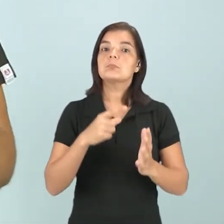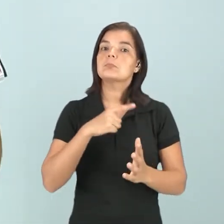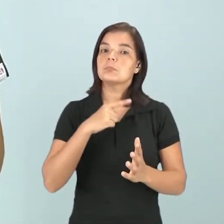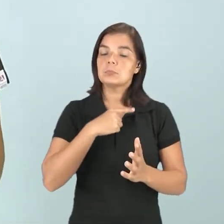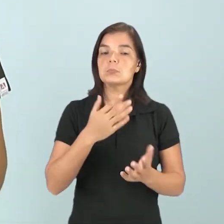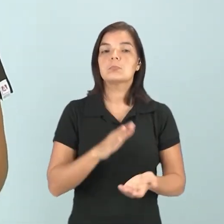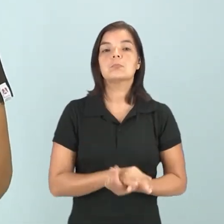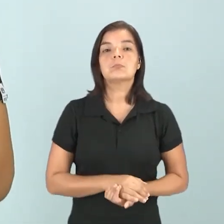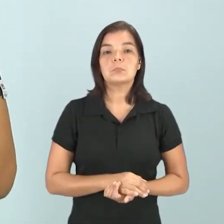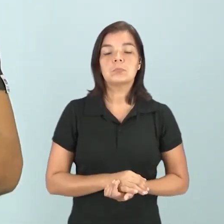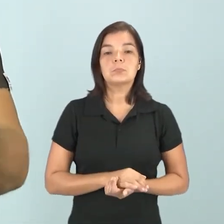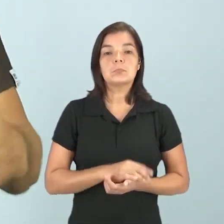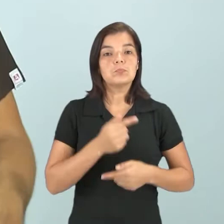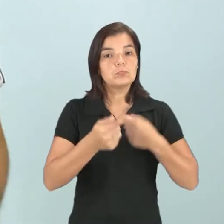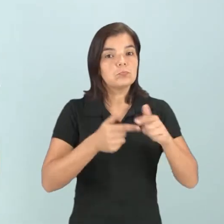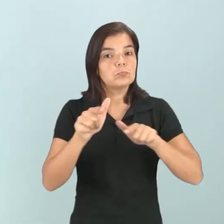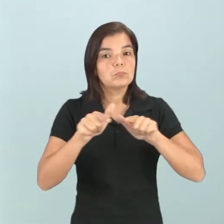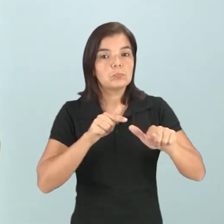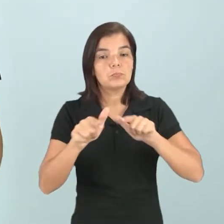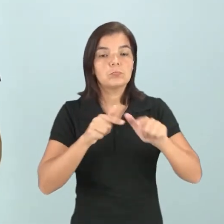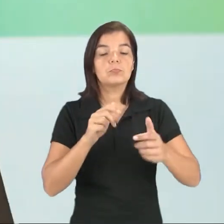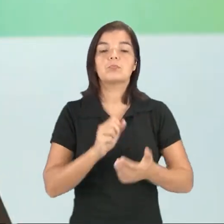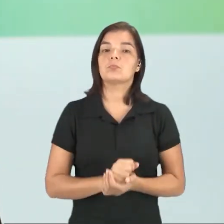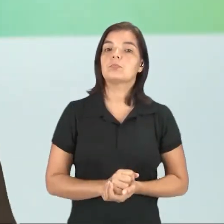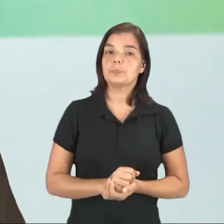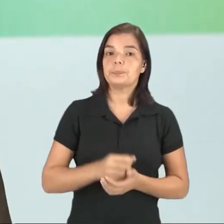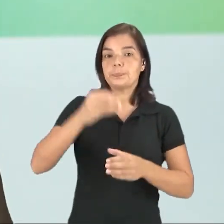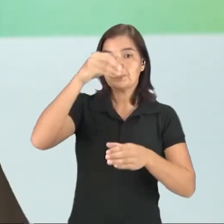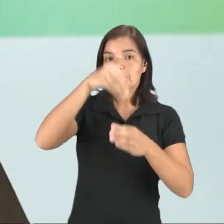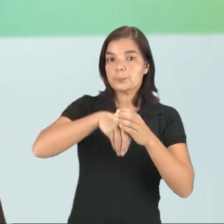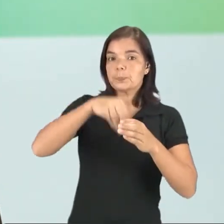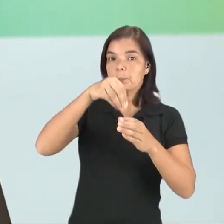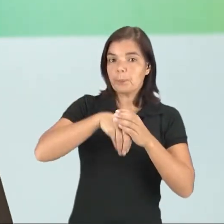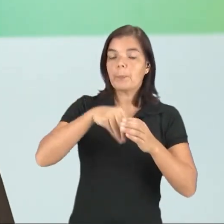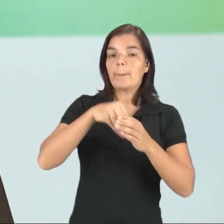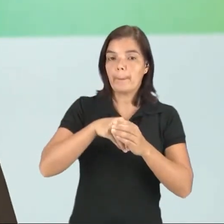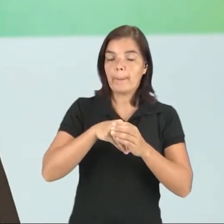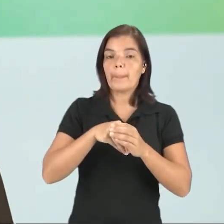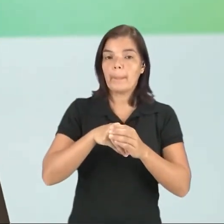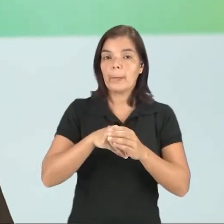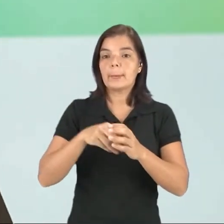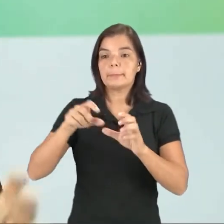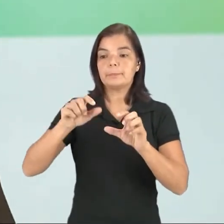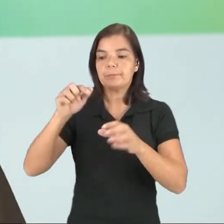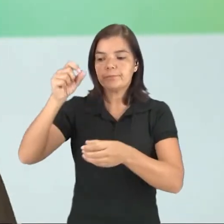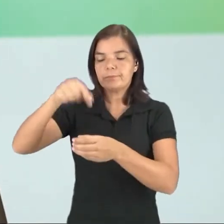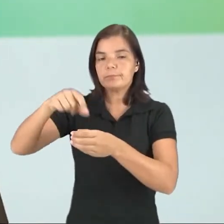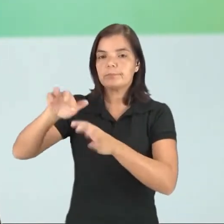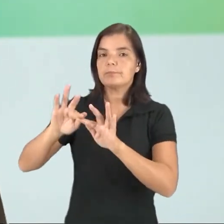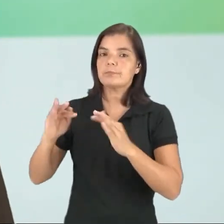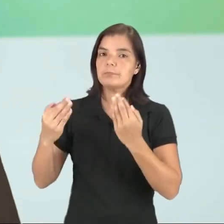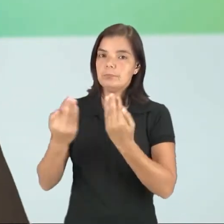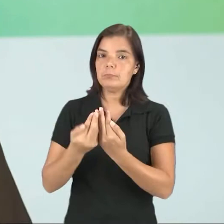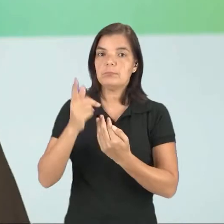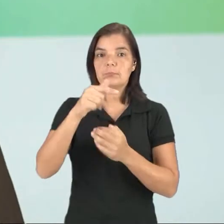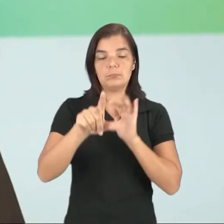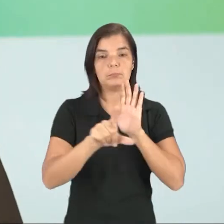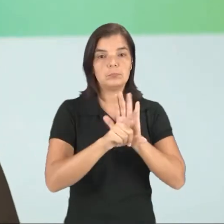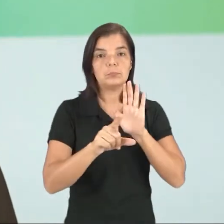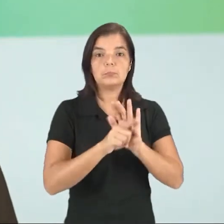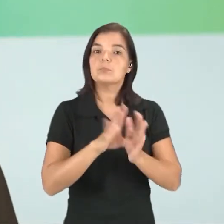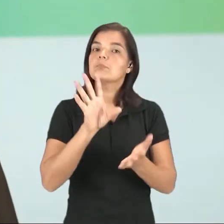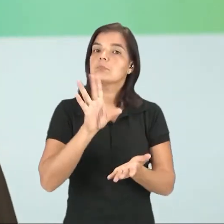uma renda para gerar emprego e renda dentro dessa atividade da agricultura familiar. Então essa lei, né, é uma